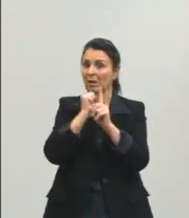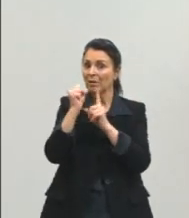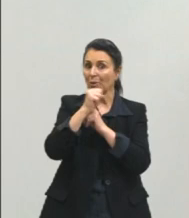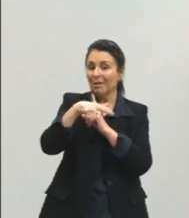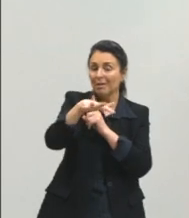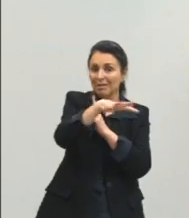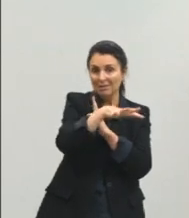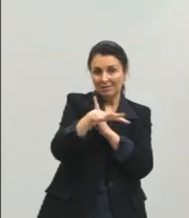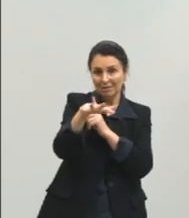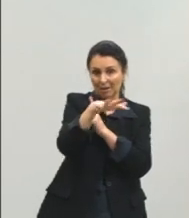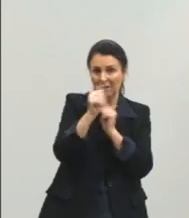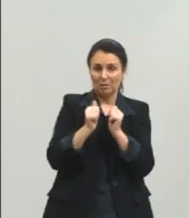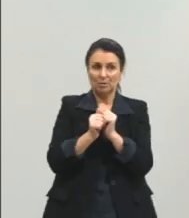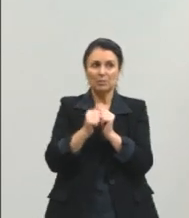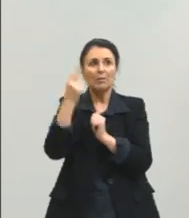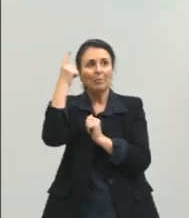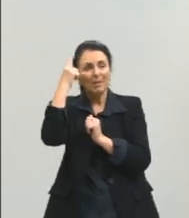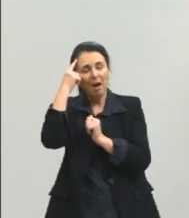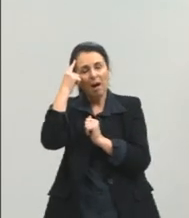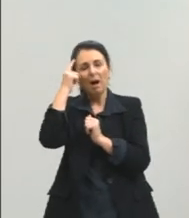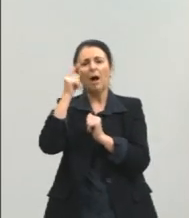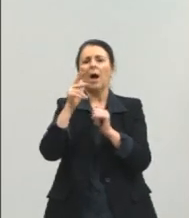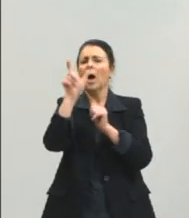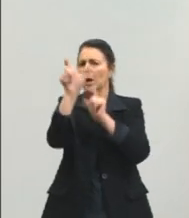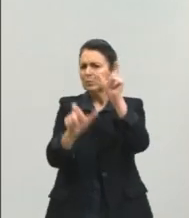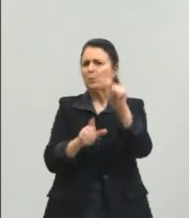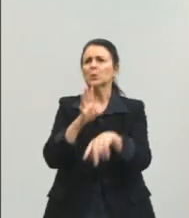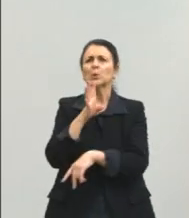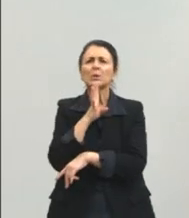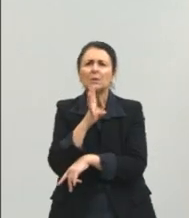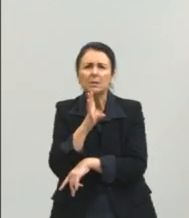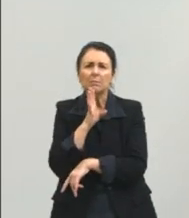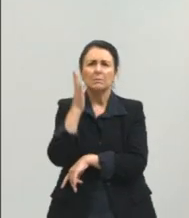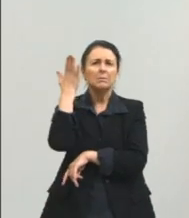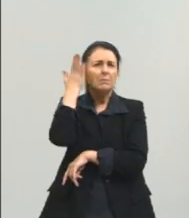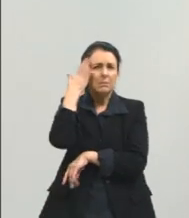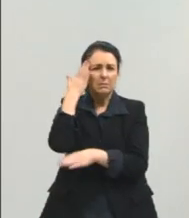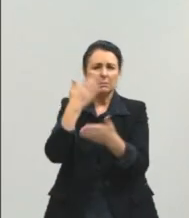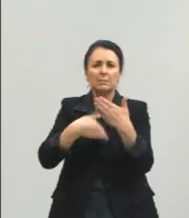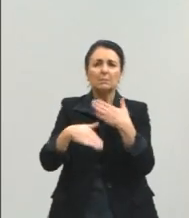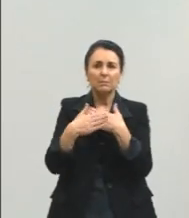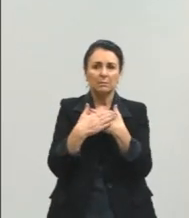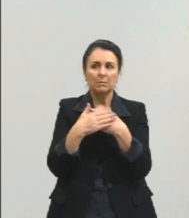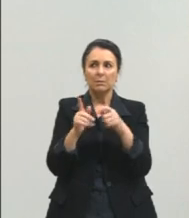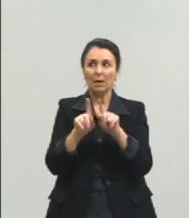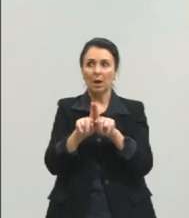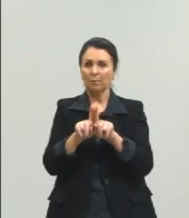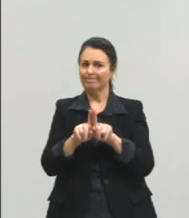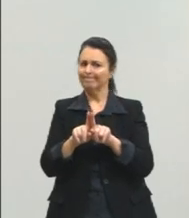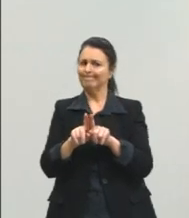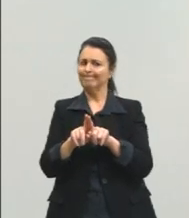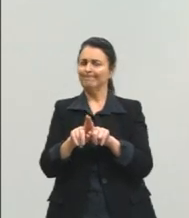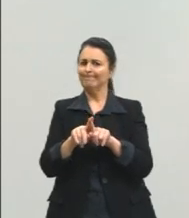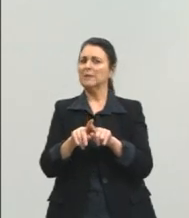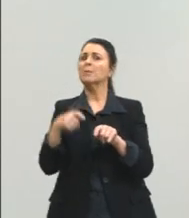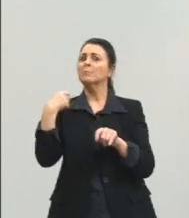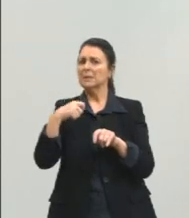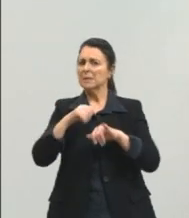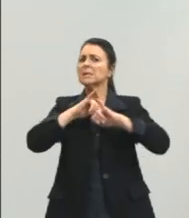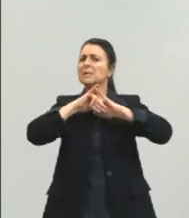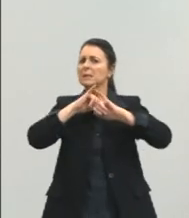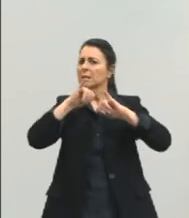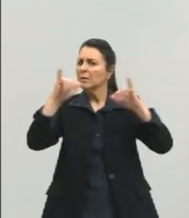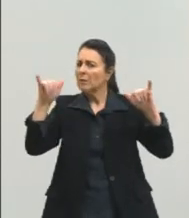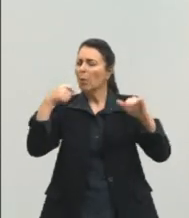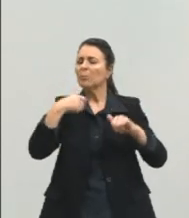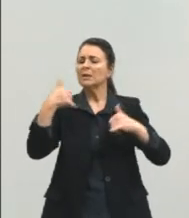questões que a gente acha que já são garantidas, né, que já são conhecidas pela população, elas precisam ainda de divulgação, de debate, né? Então,